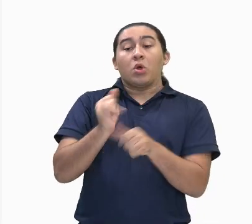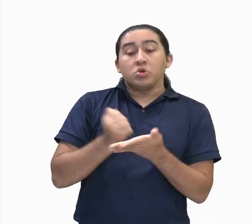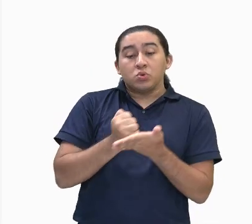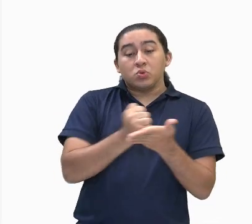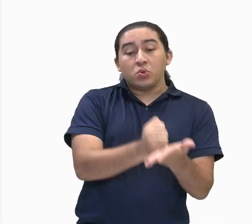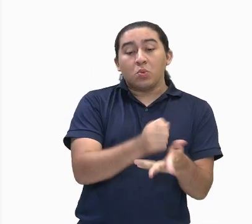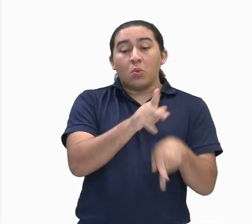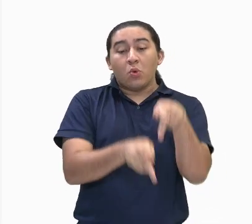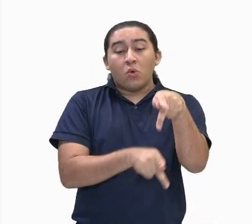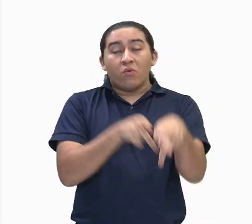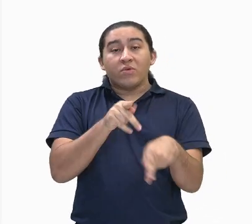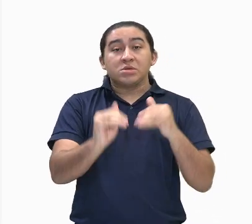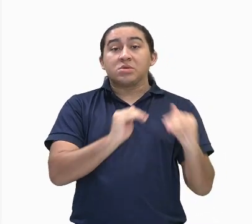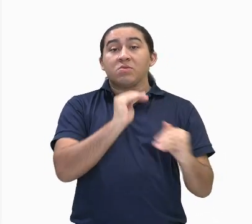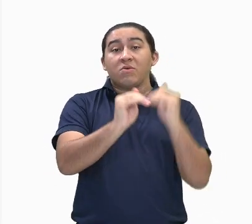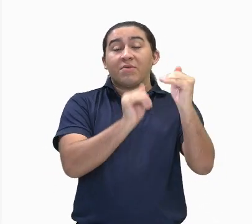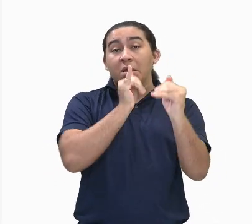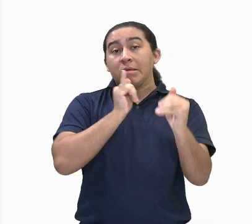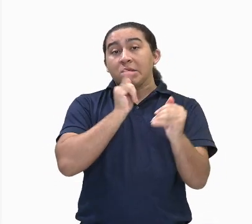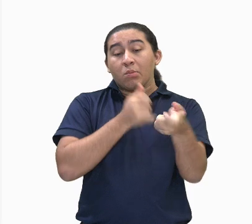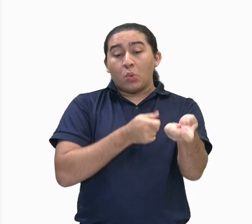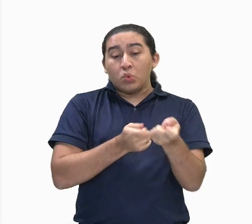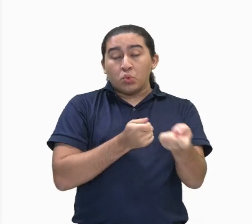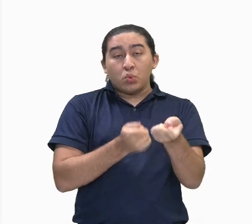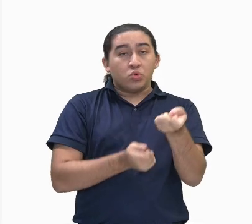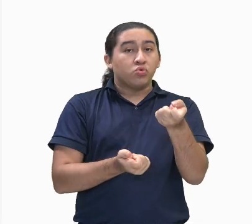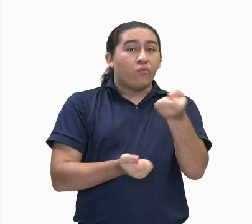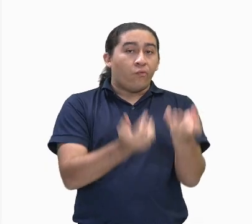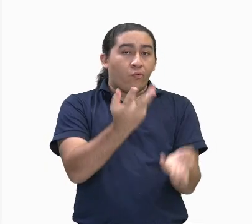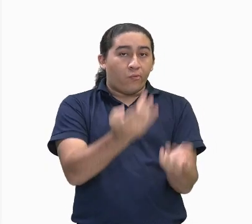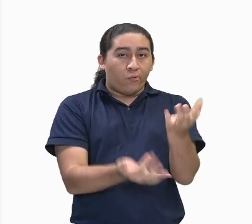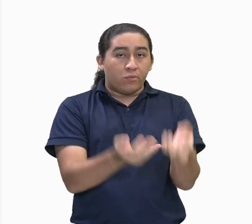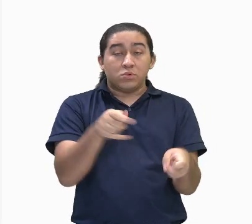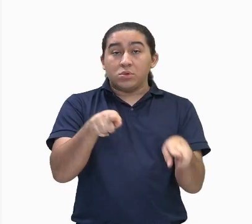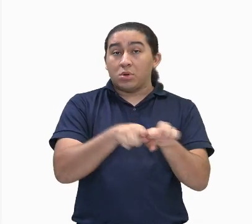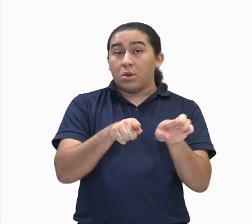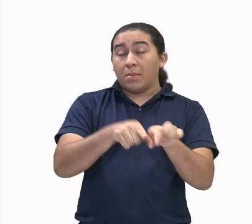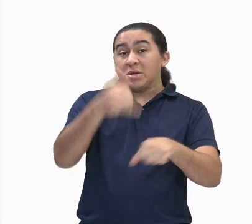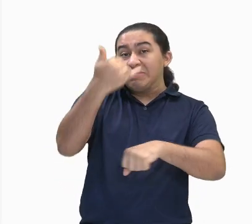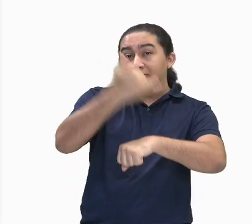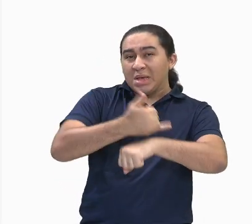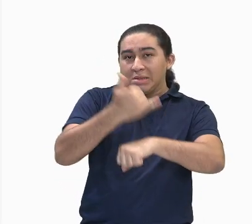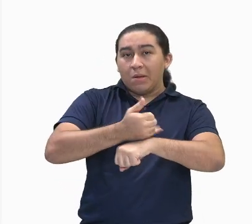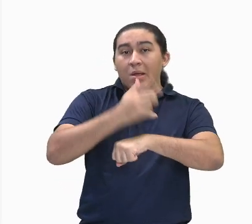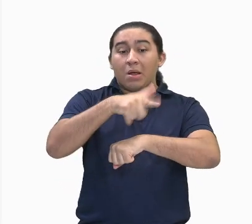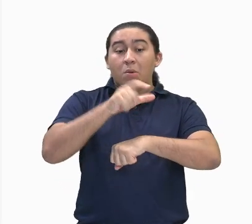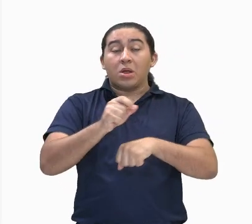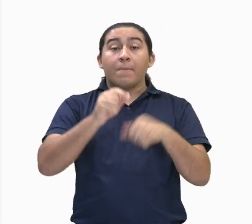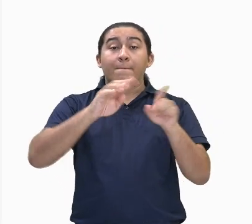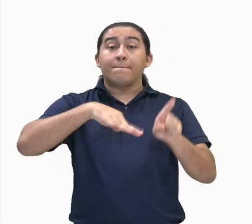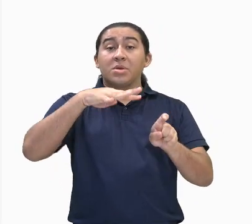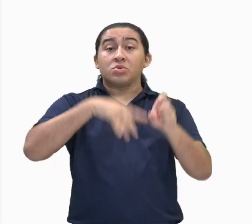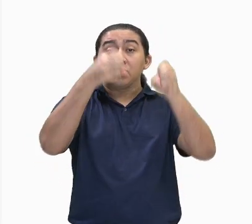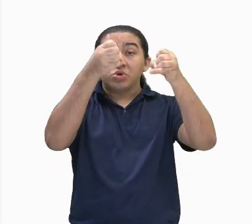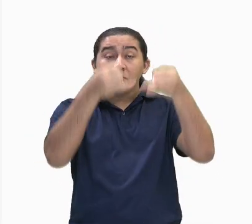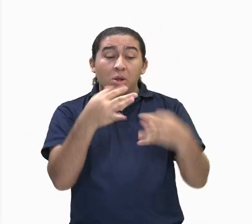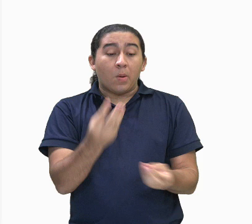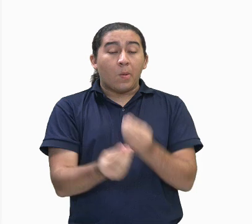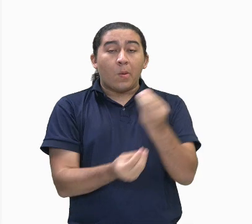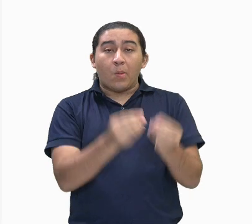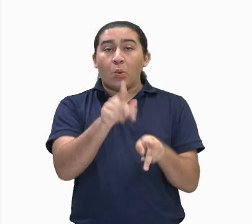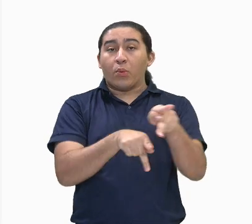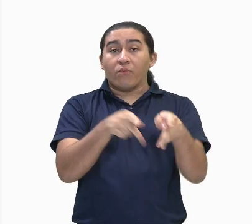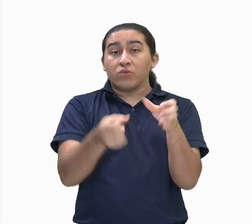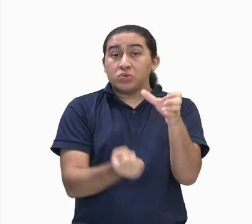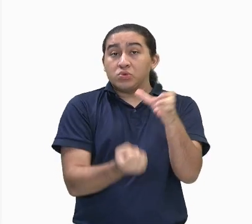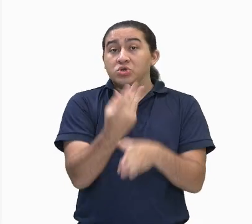domínio do fogo e dos metais. São os mitos que narram a origem de um povo, a origem de